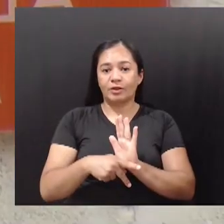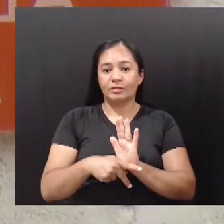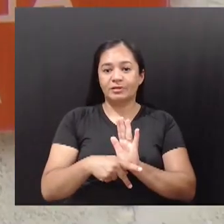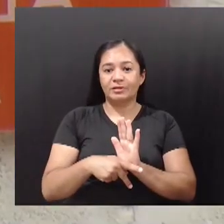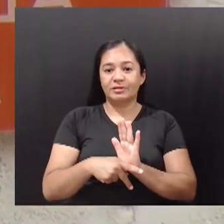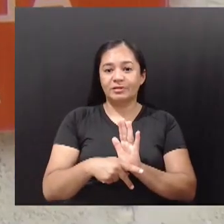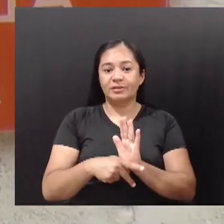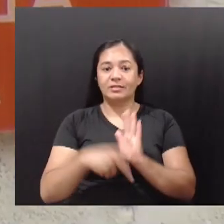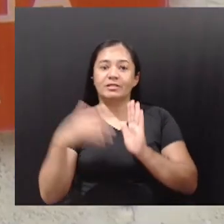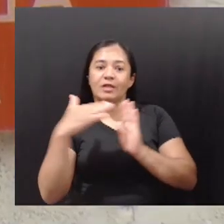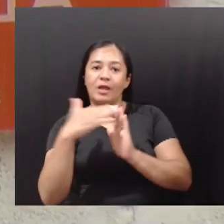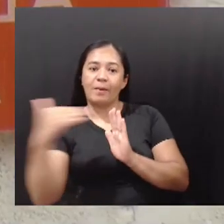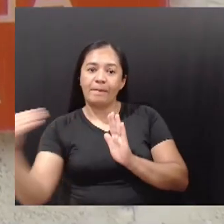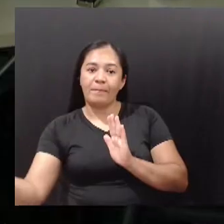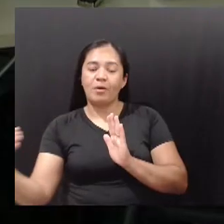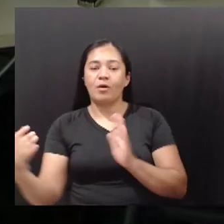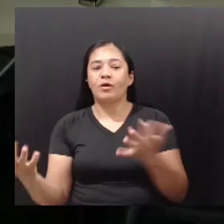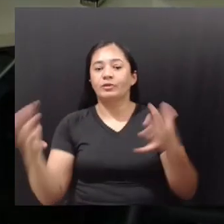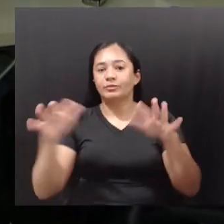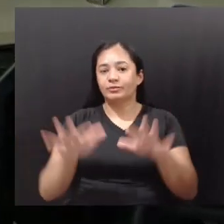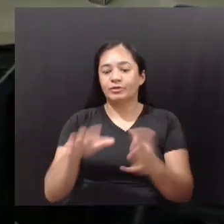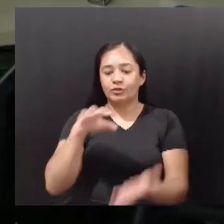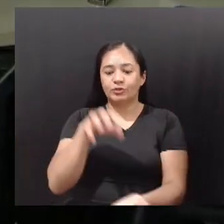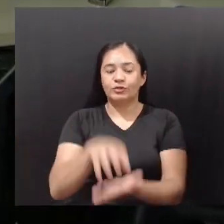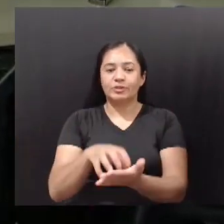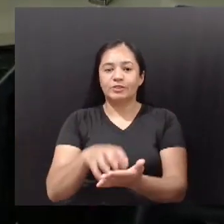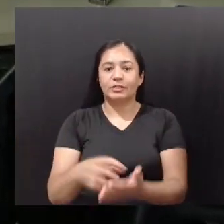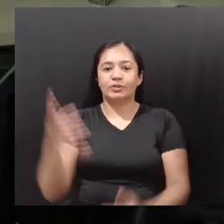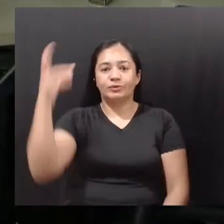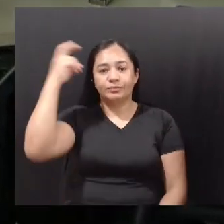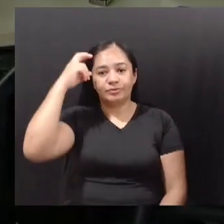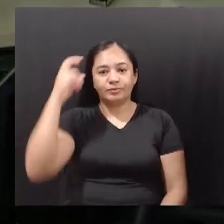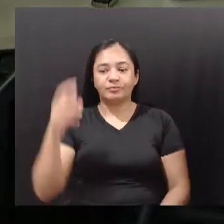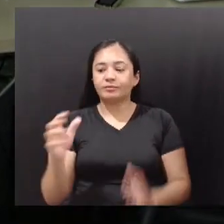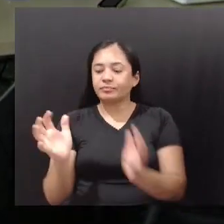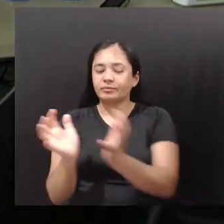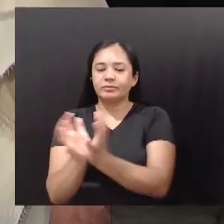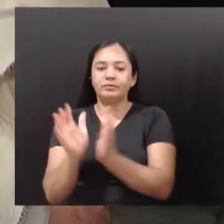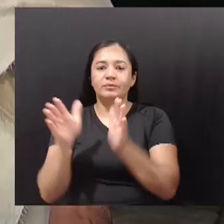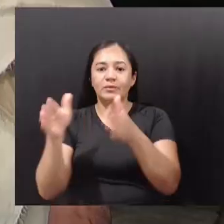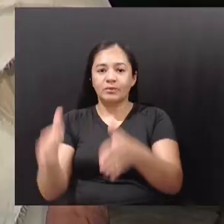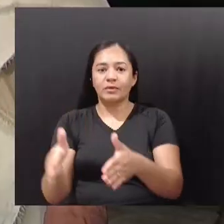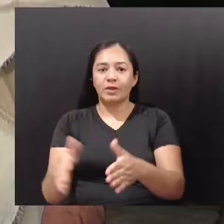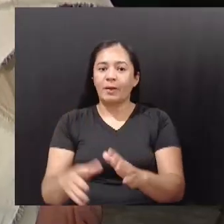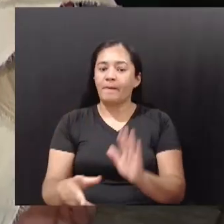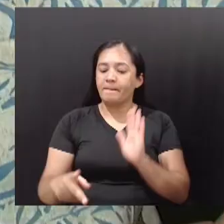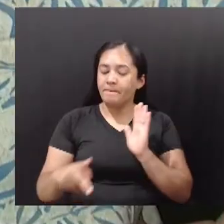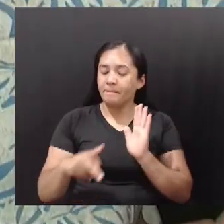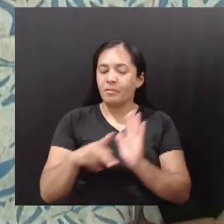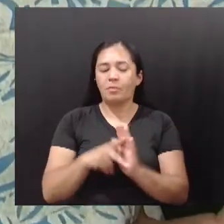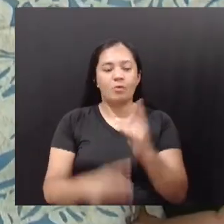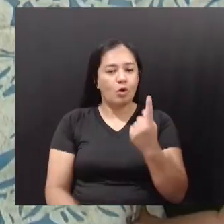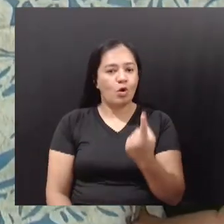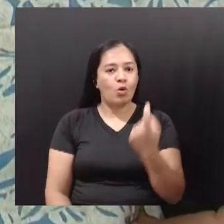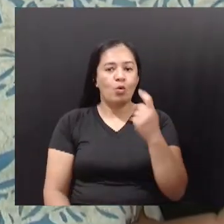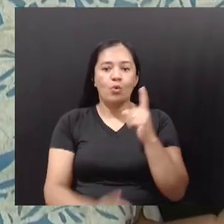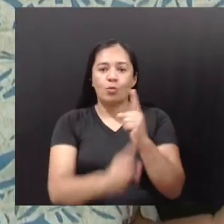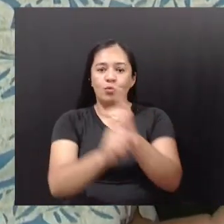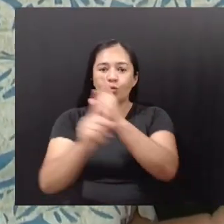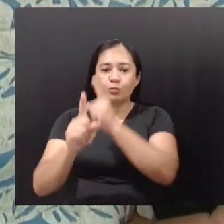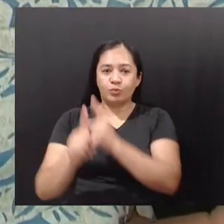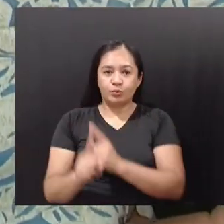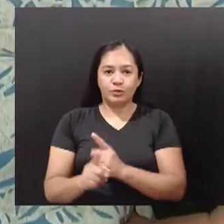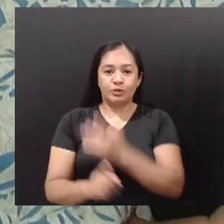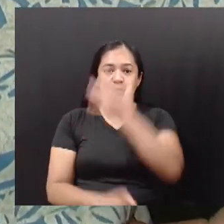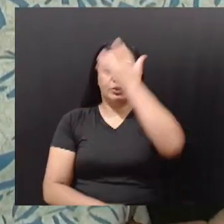no Centro Cultural Luiz Braille, com uma turma voltada exclusivamente ao atendimento de pessoas